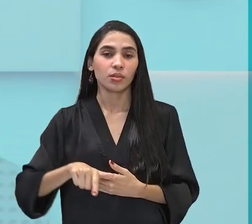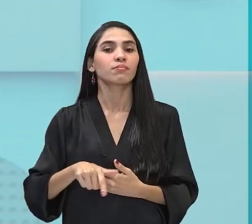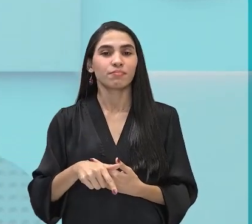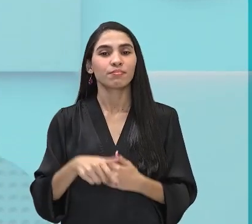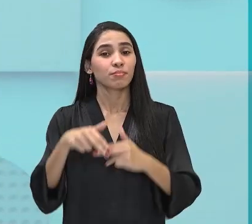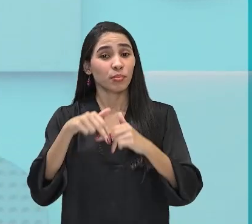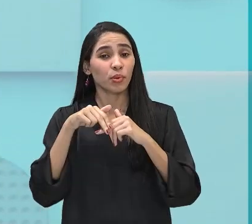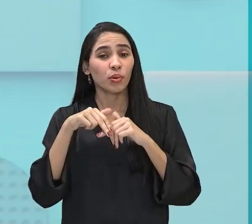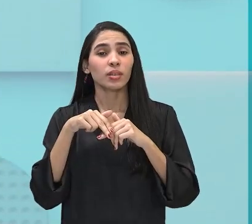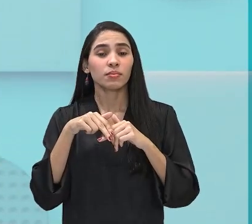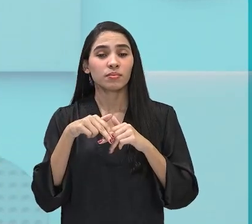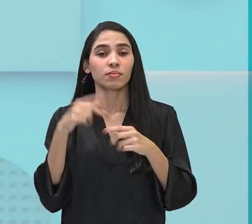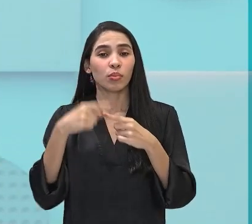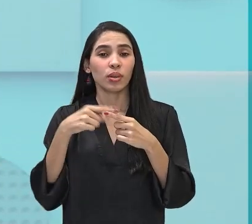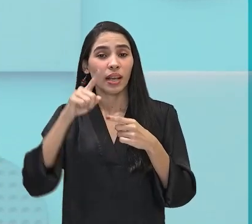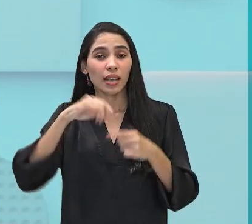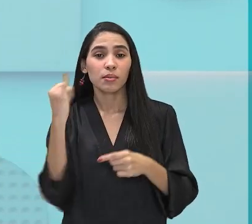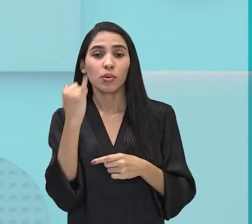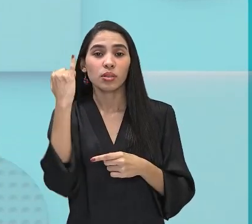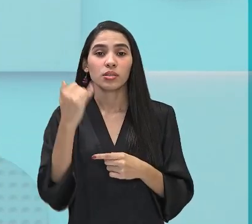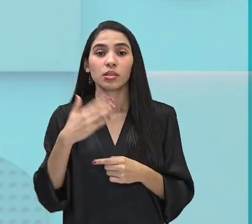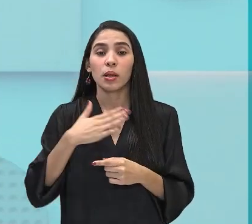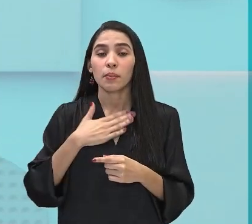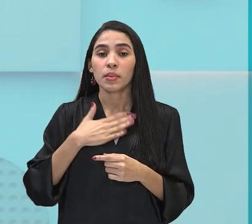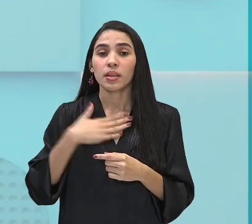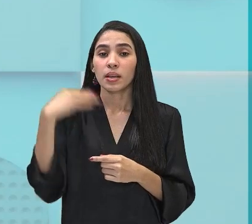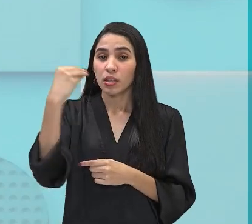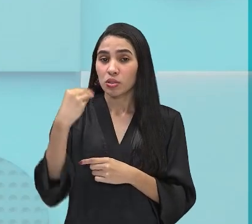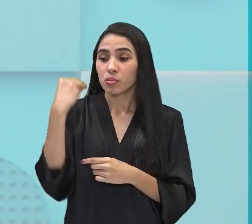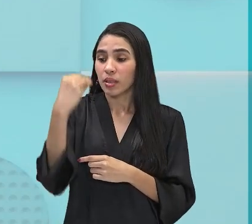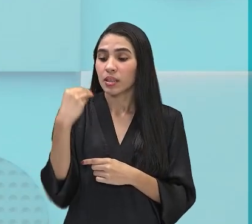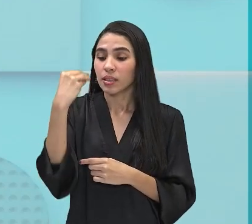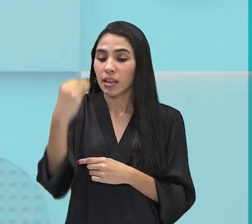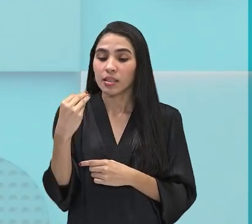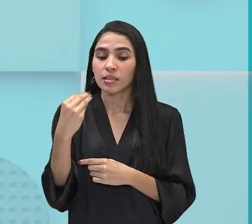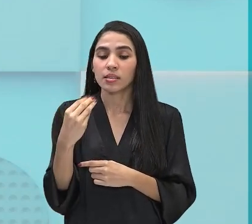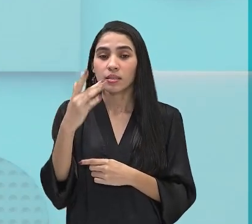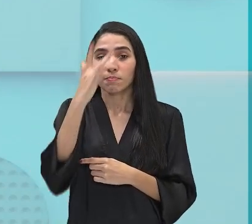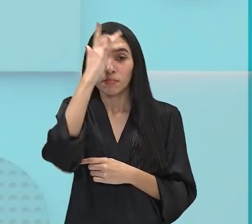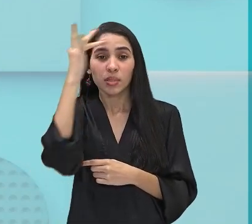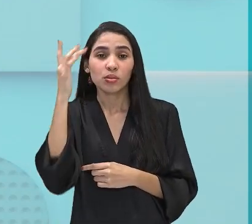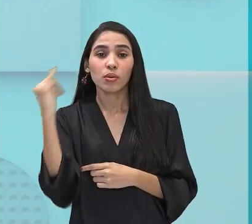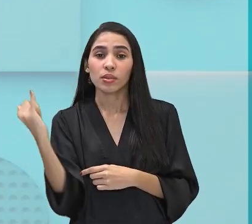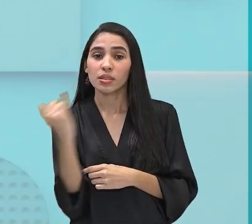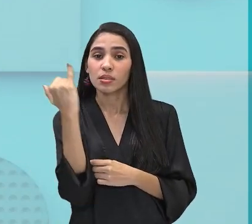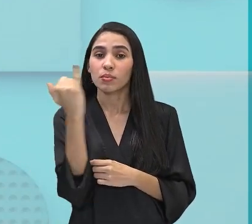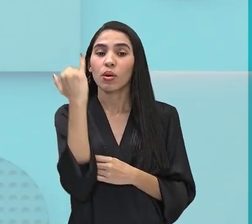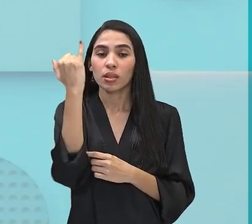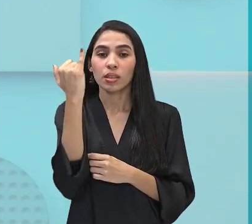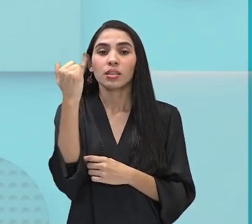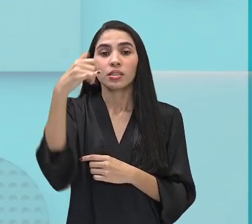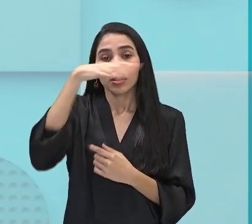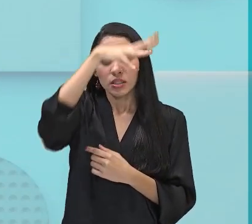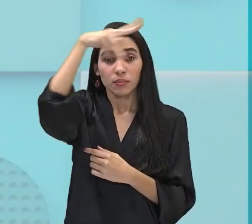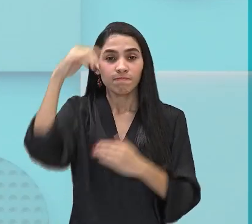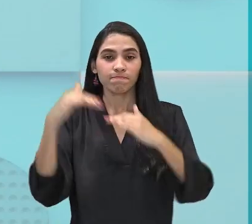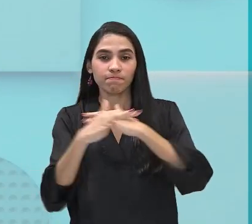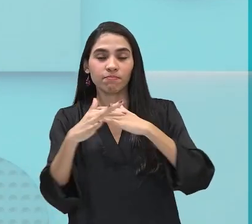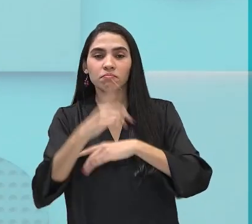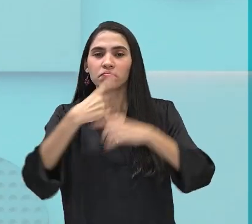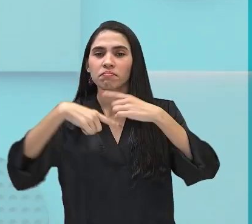isso. Meus personagens são as gentes desimportantes que têm feito a história dessa cidade de Manaus valer a